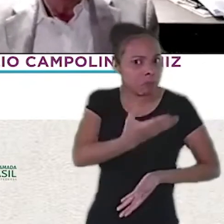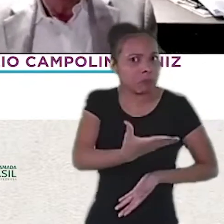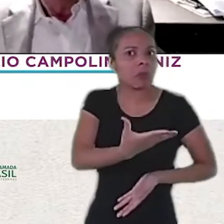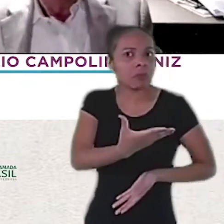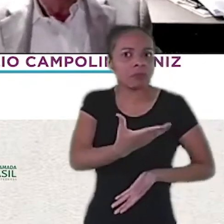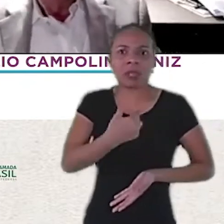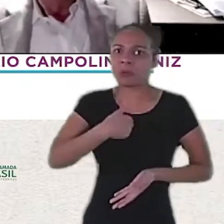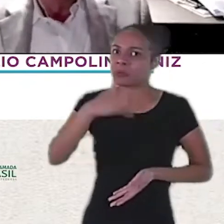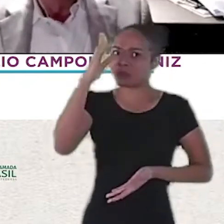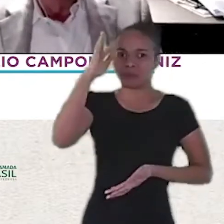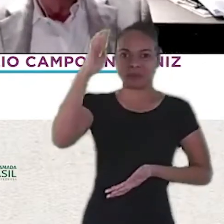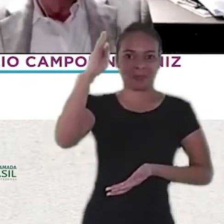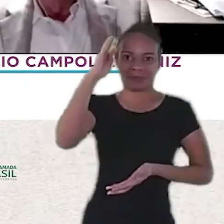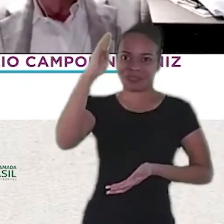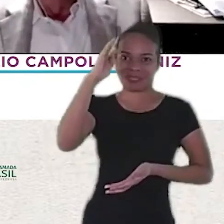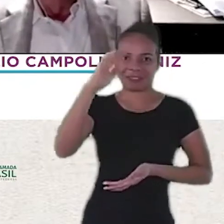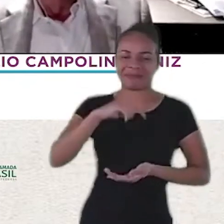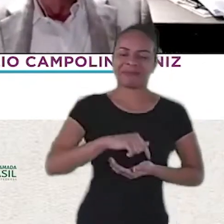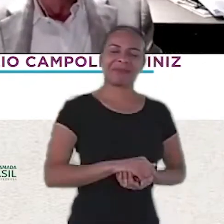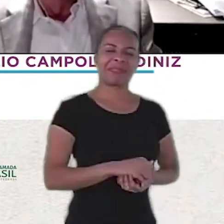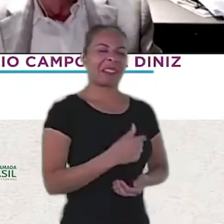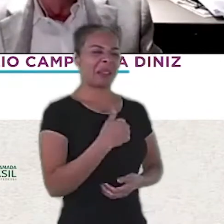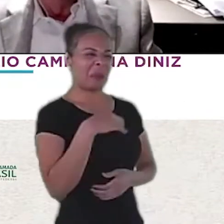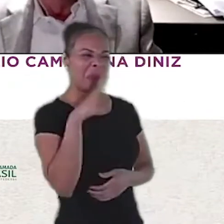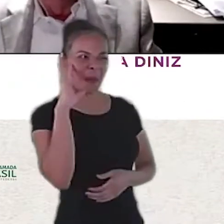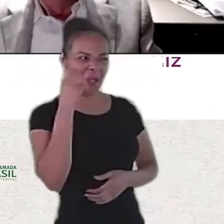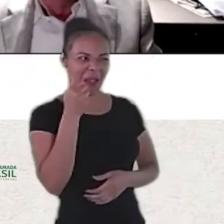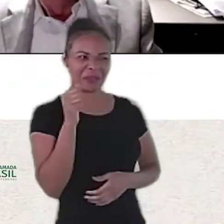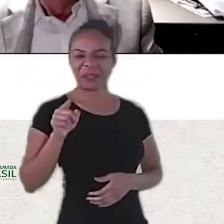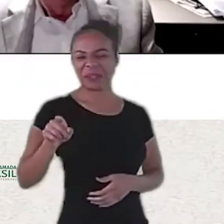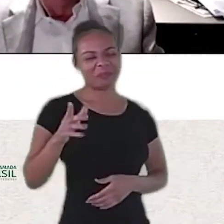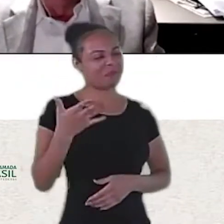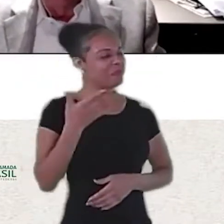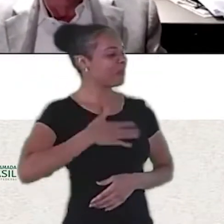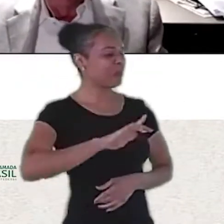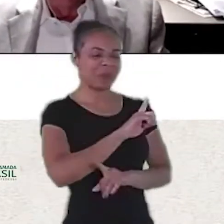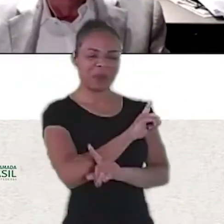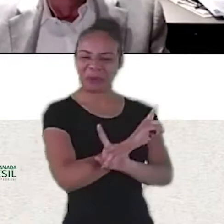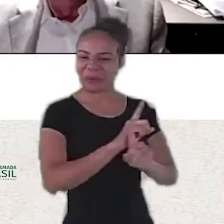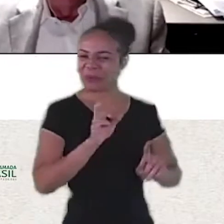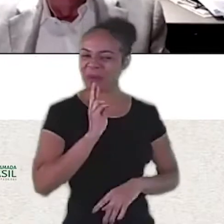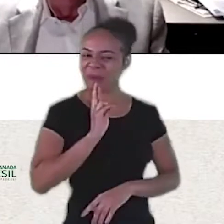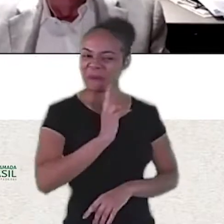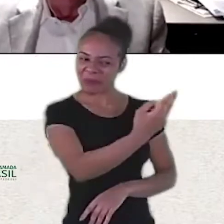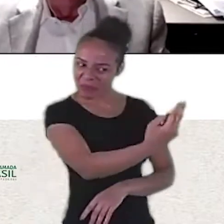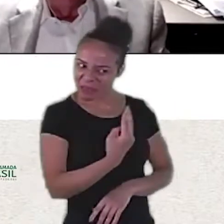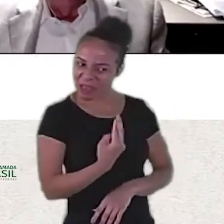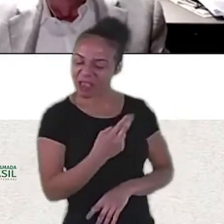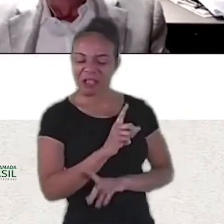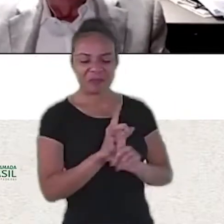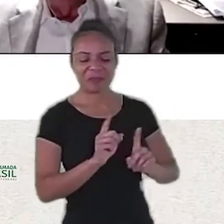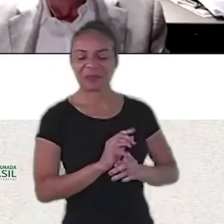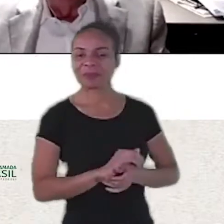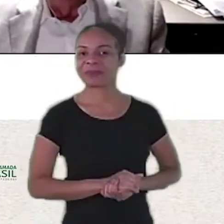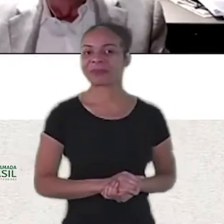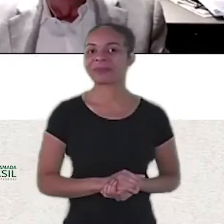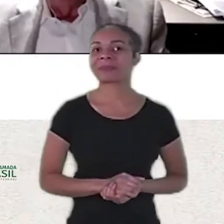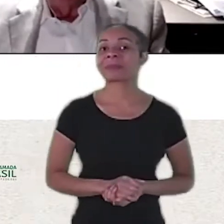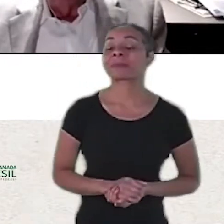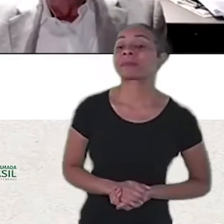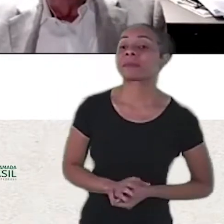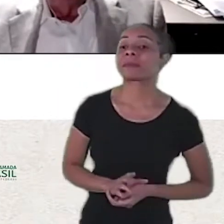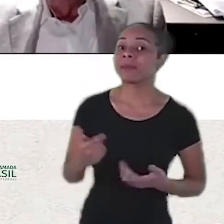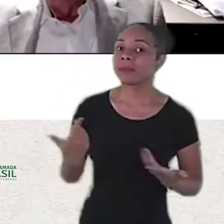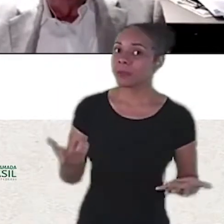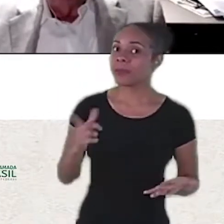Eu acho que continua achando que não gostou, Campolino. Aqui. Bem, tem duas perguntas que o Arley fez aqui, eu vou dar